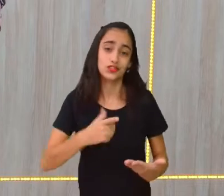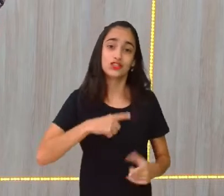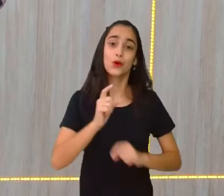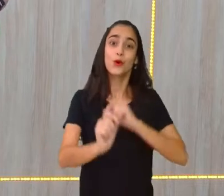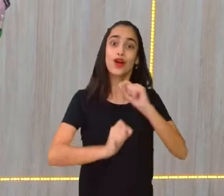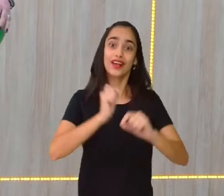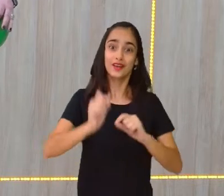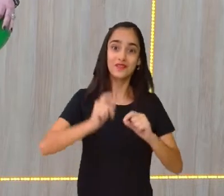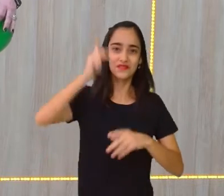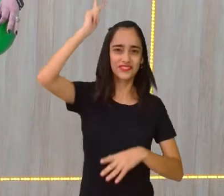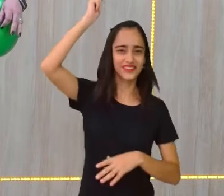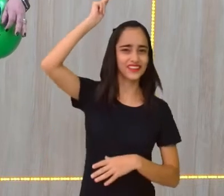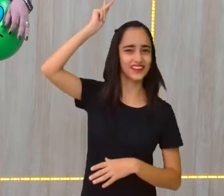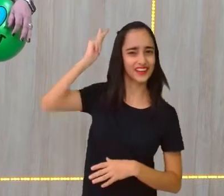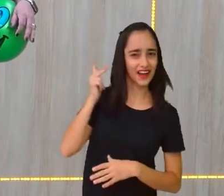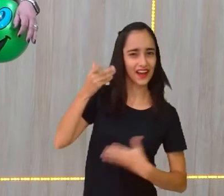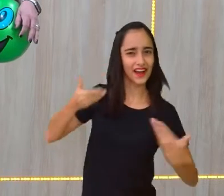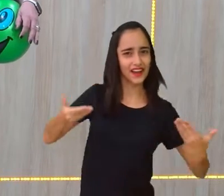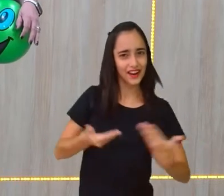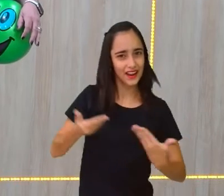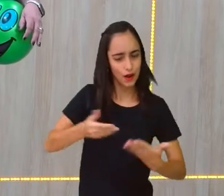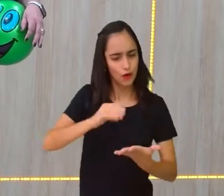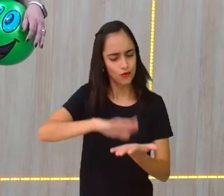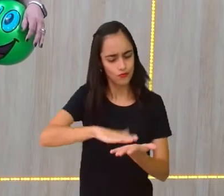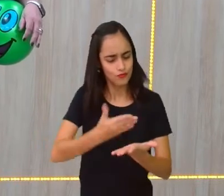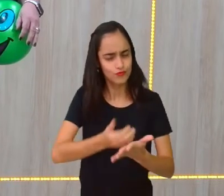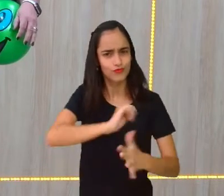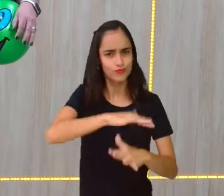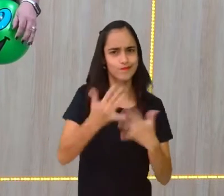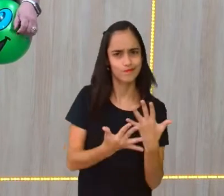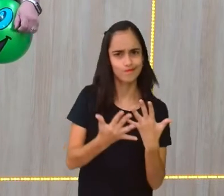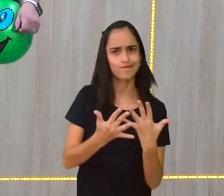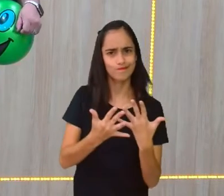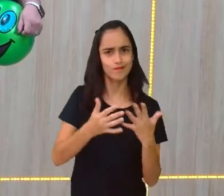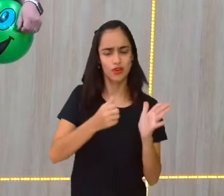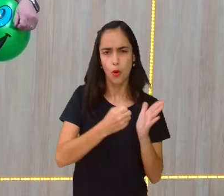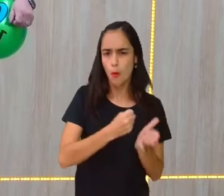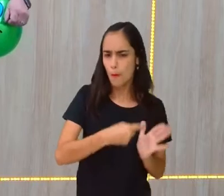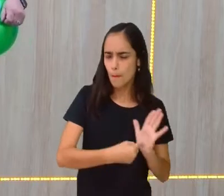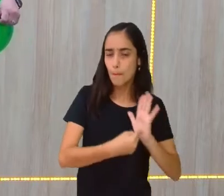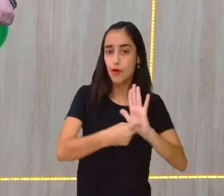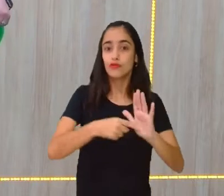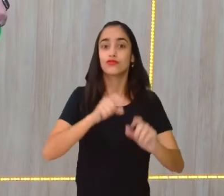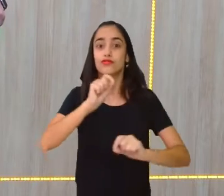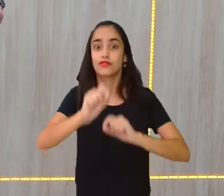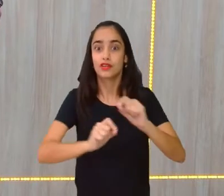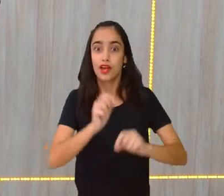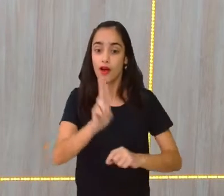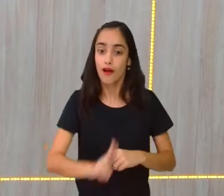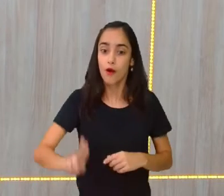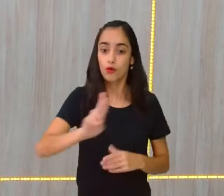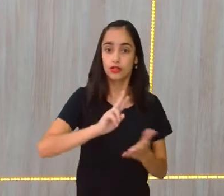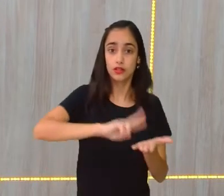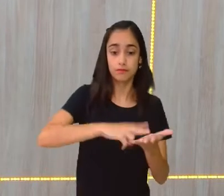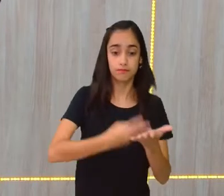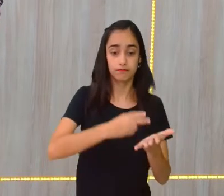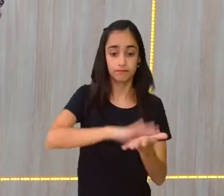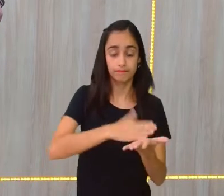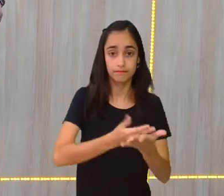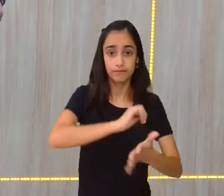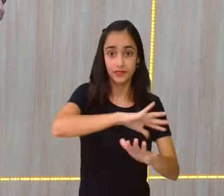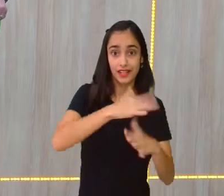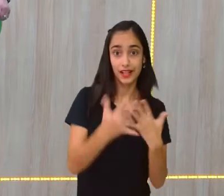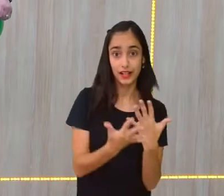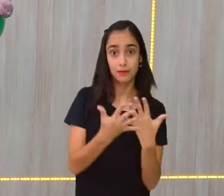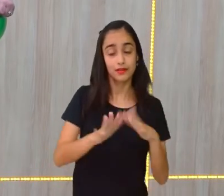seu esforço, todo o seu conhecimento para essa nossa aula, através da língua brasileira de sinais. Então, todos